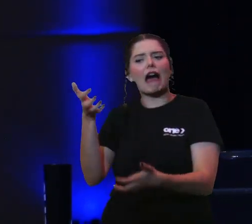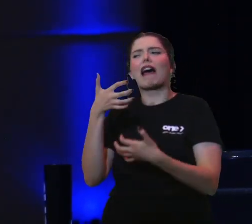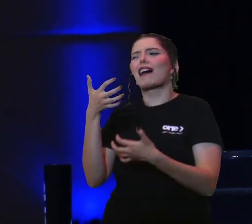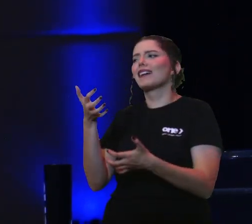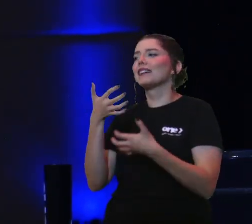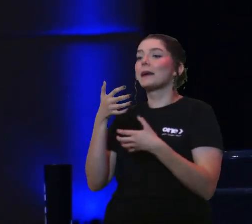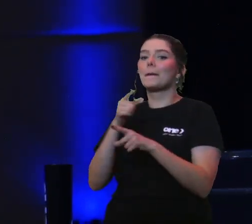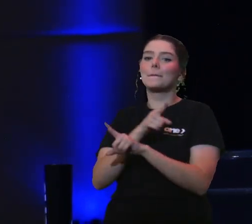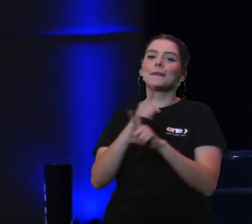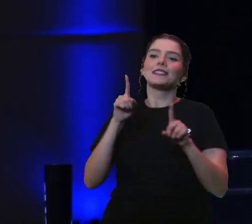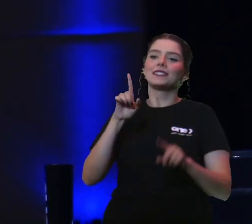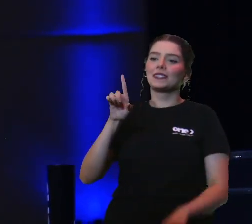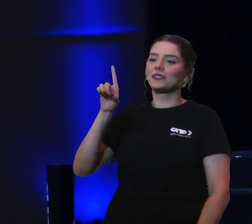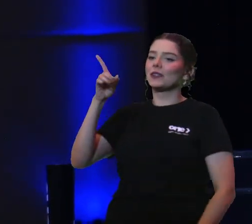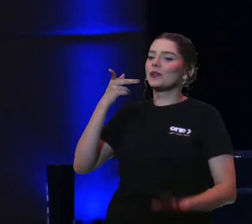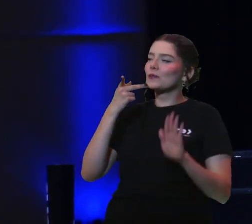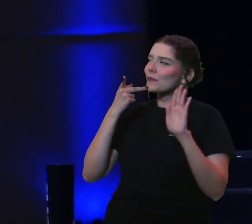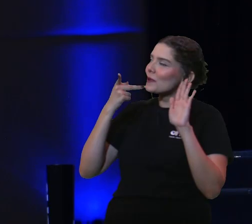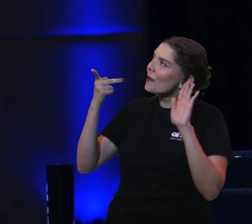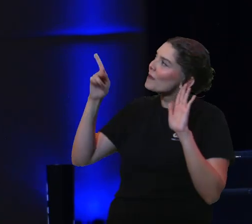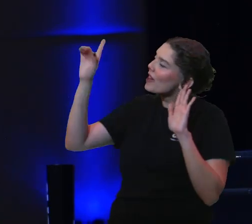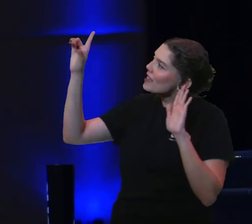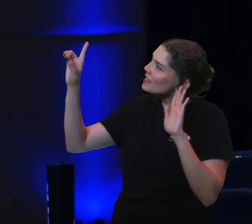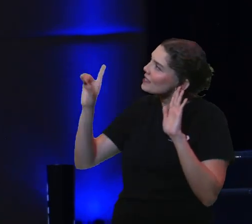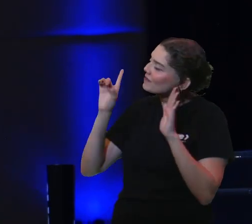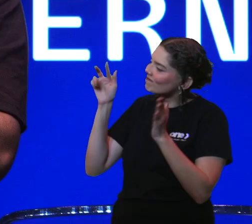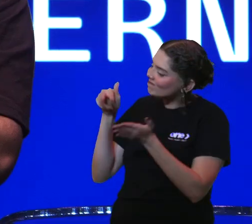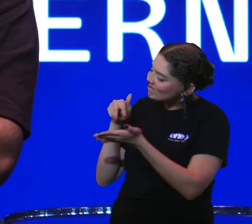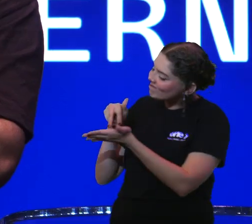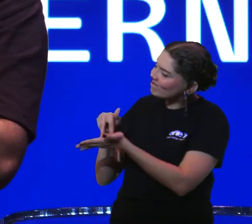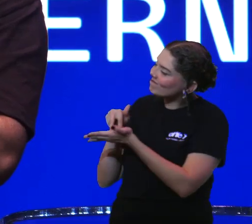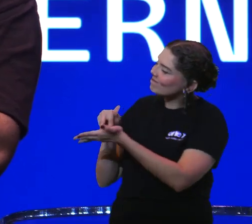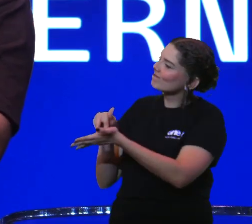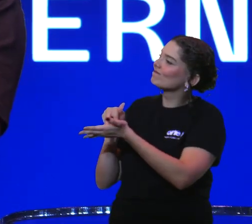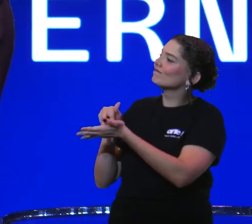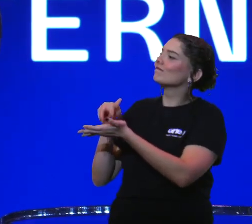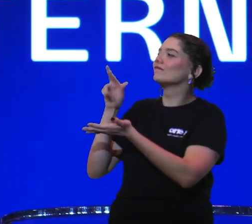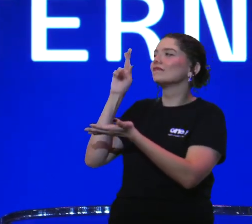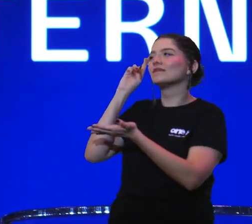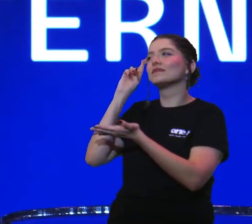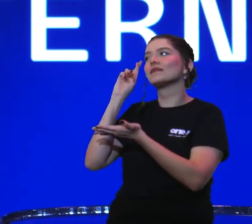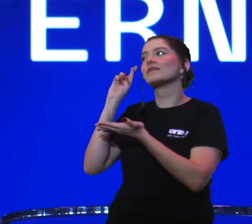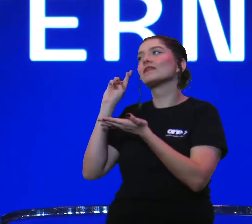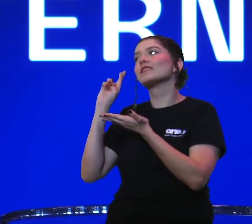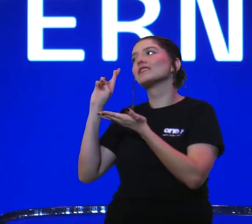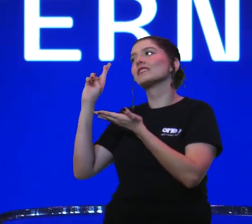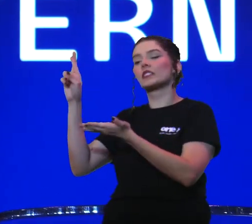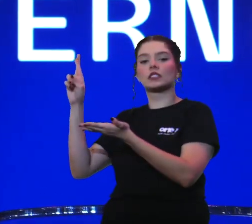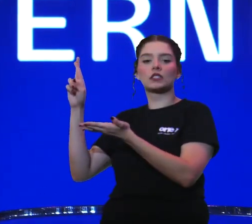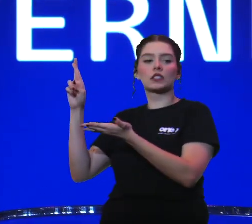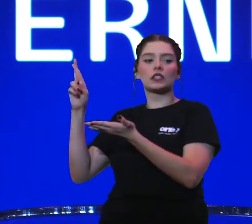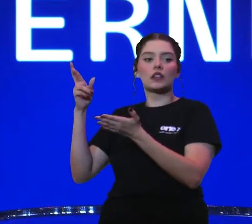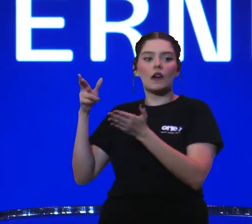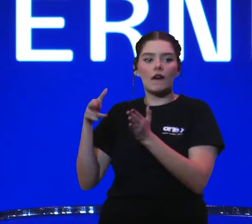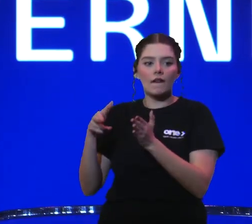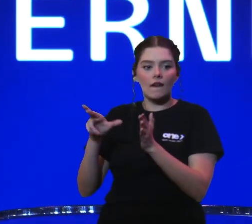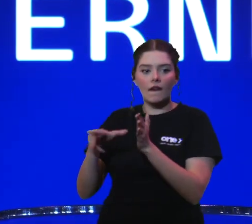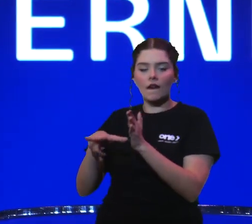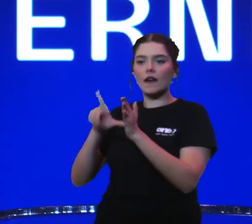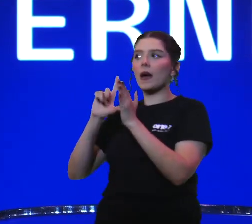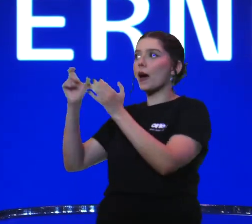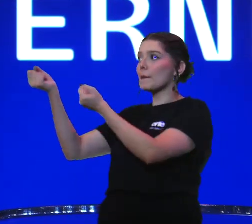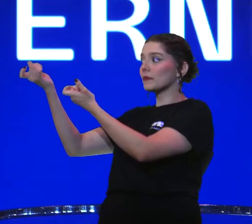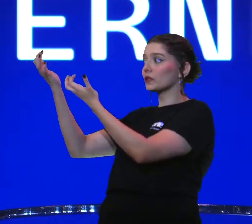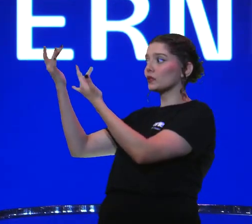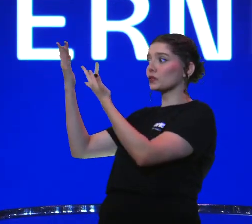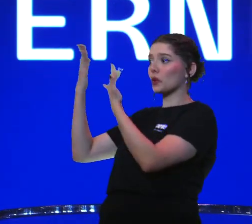estamos firmes na promessa e na palavra daquilo que Deus falou para nós, o Senhor até se antecipa e traz coisas que a